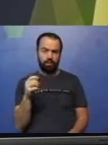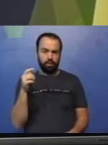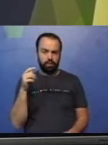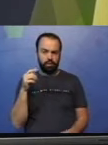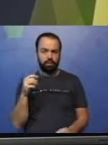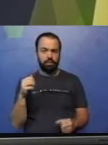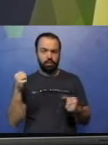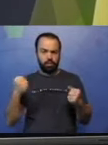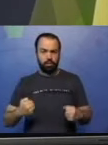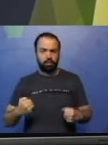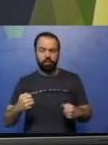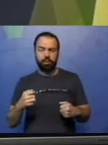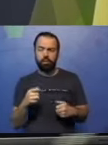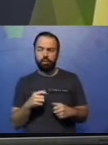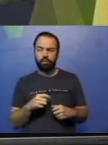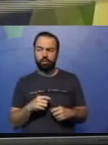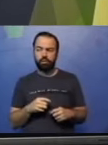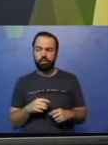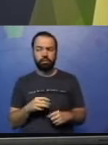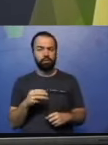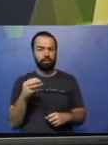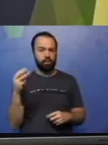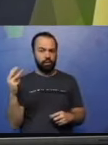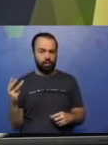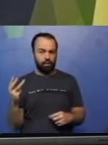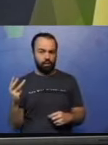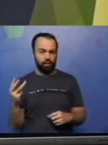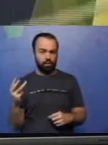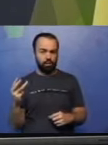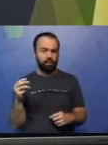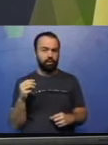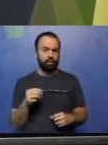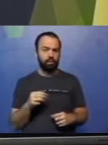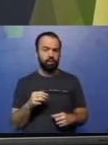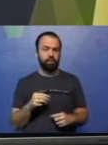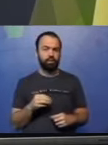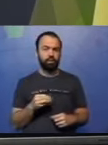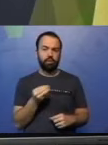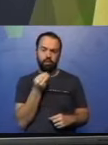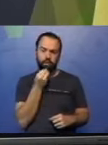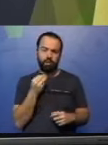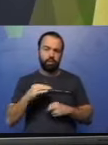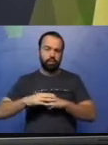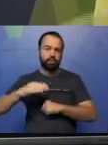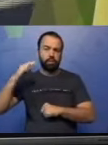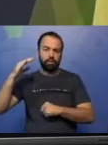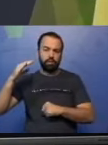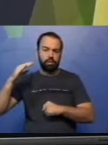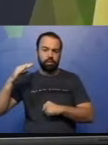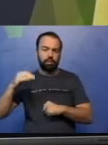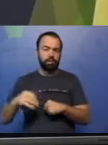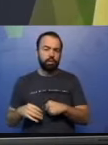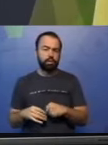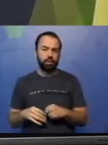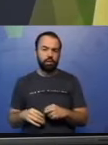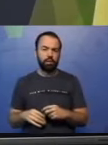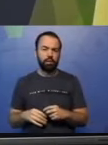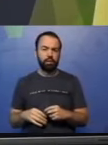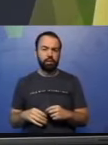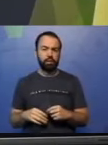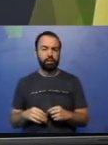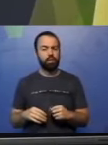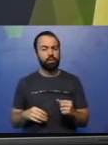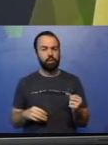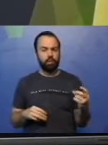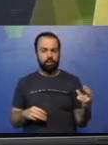3, só 1. Então é mais possível, mais provável. que sai a